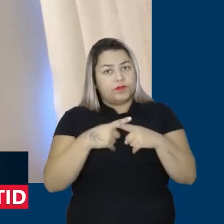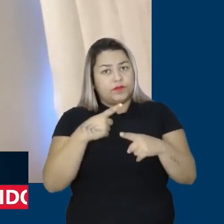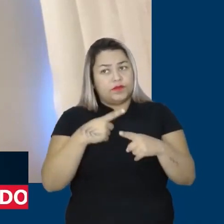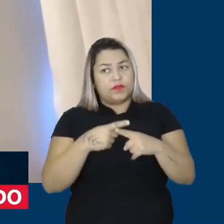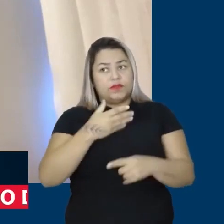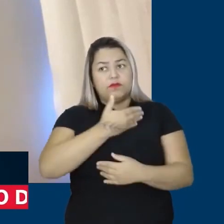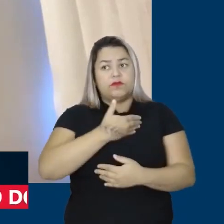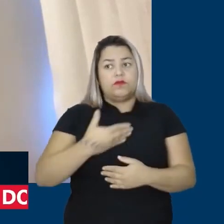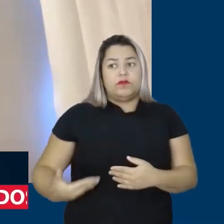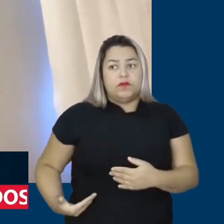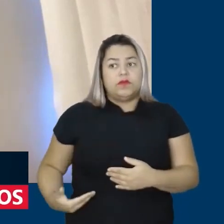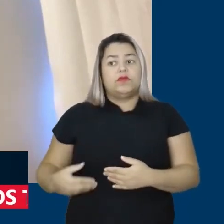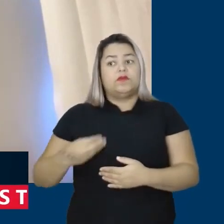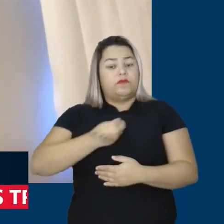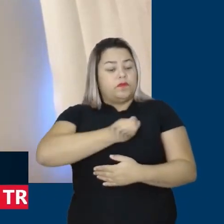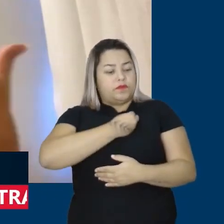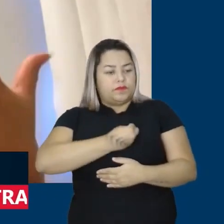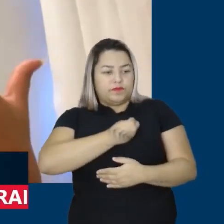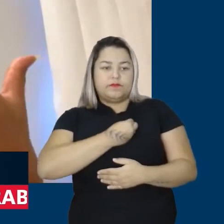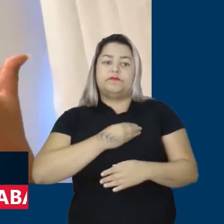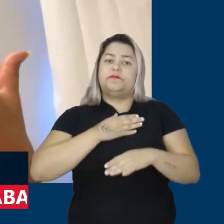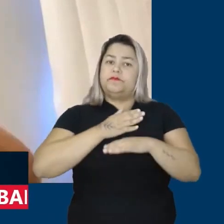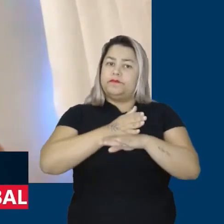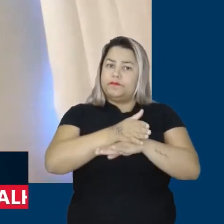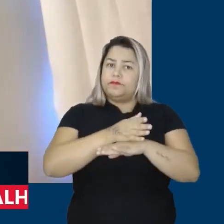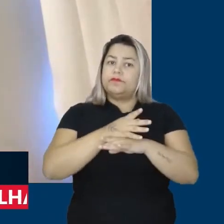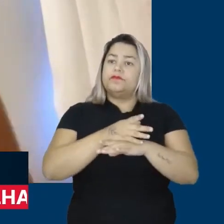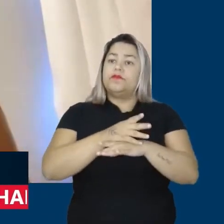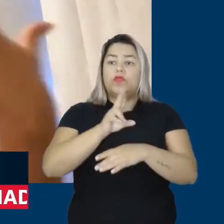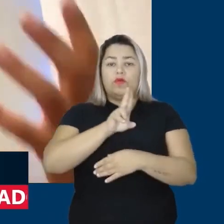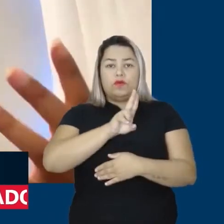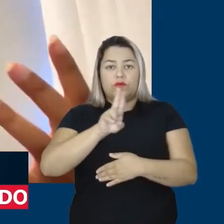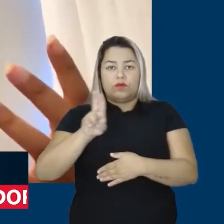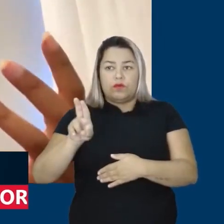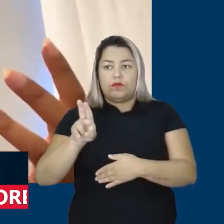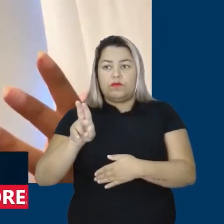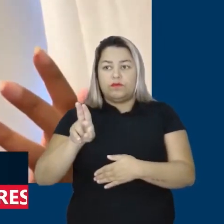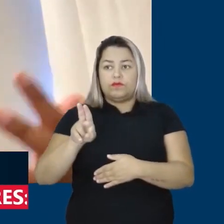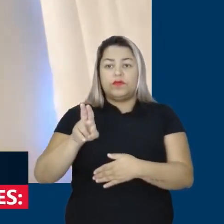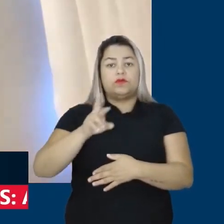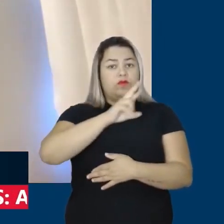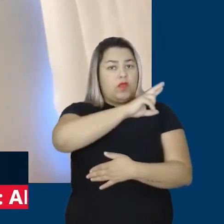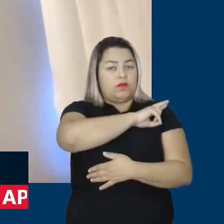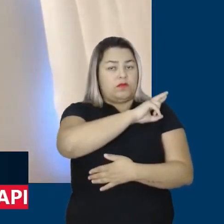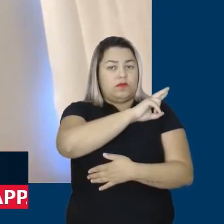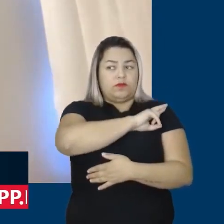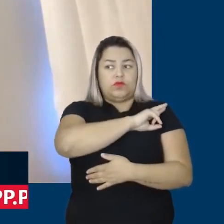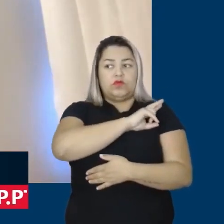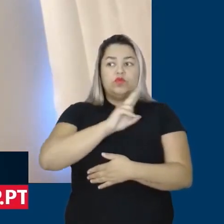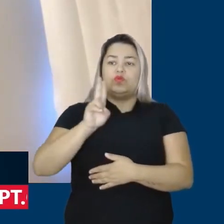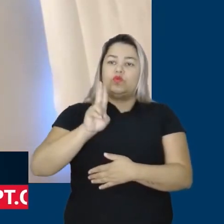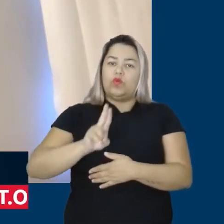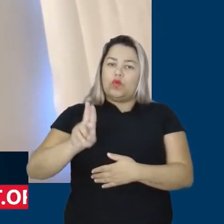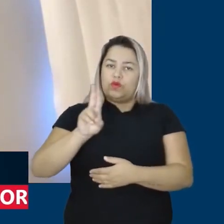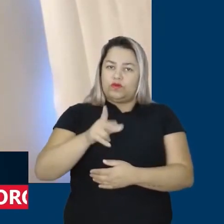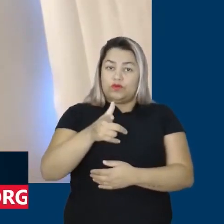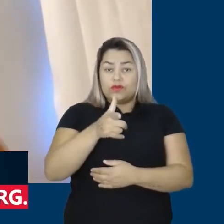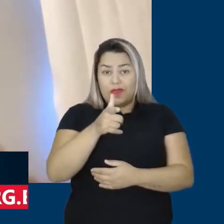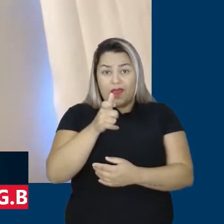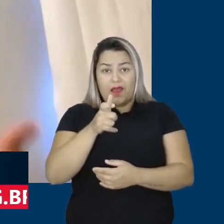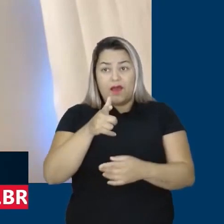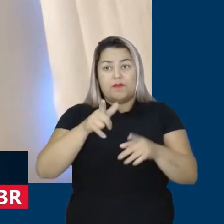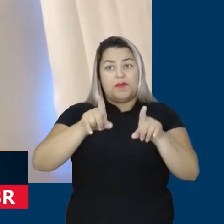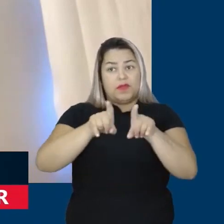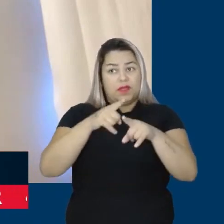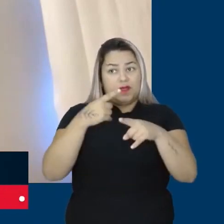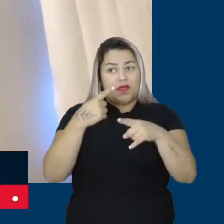esse governo participativo, e o nome foi Decreto do Responsável, do uso de armas, porque